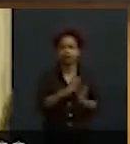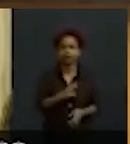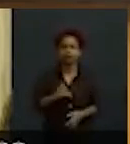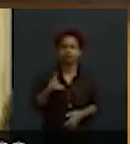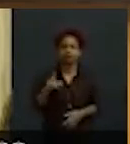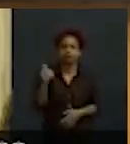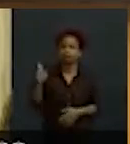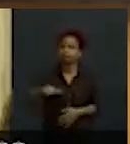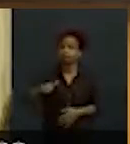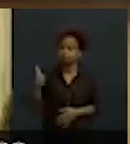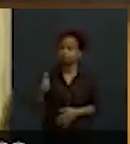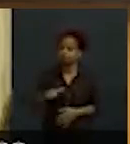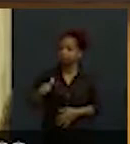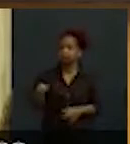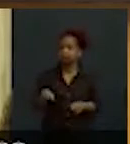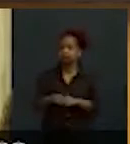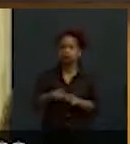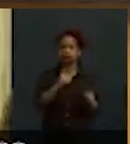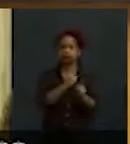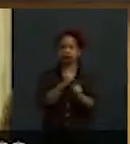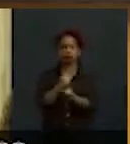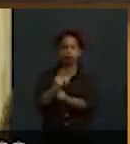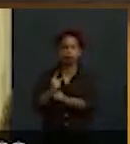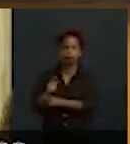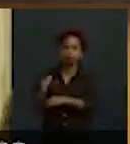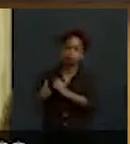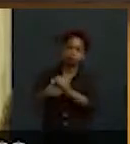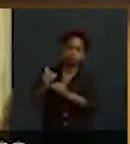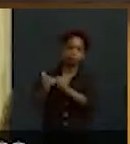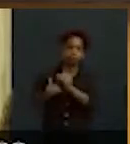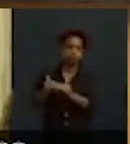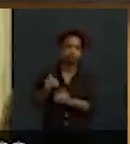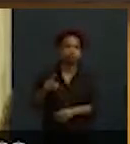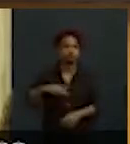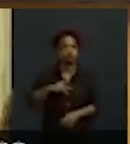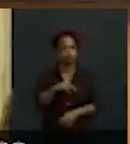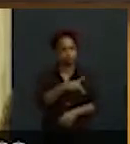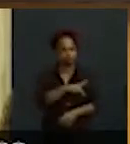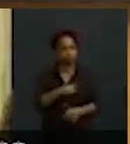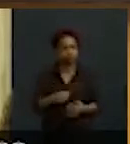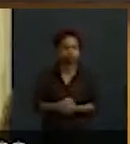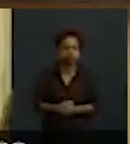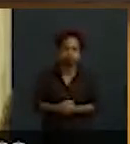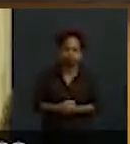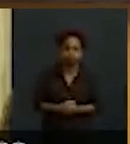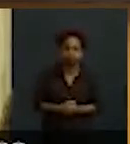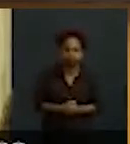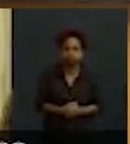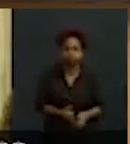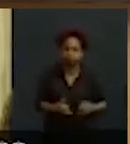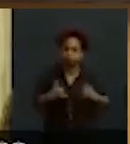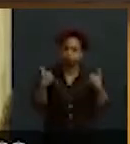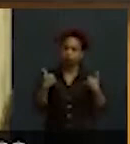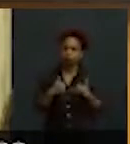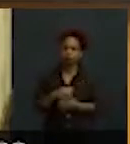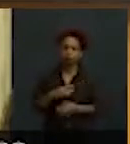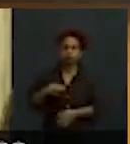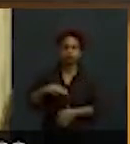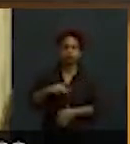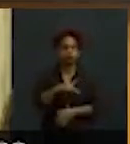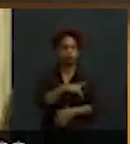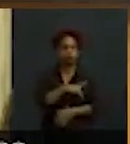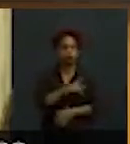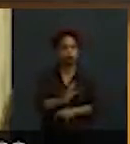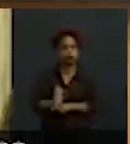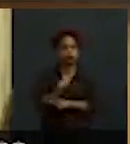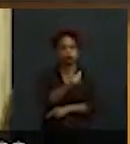análise, diagnósticos e geoprocessamento do Ministério Público. É com muita honra que o Ministério Público do